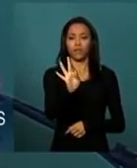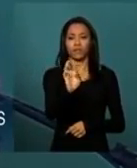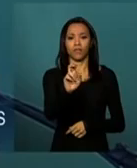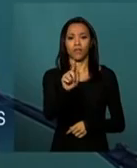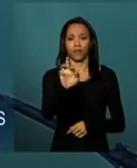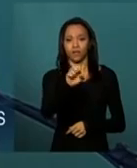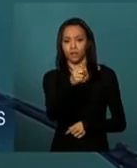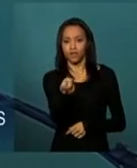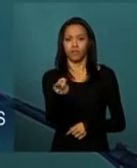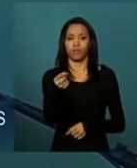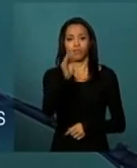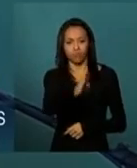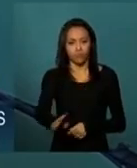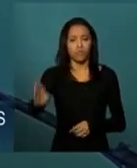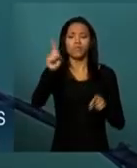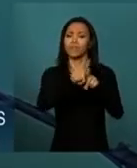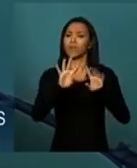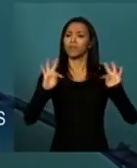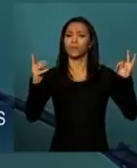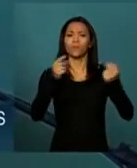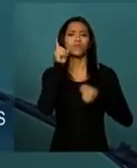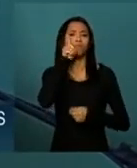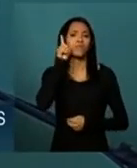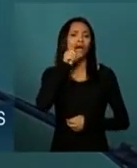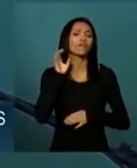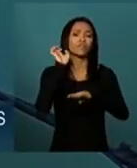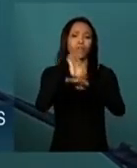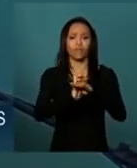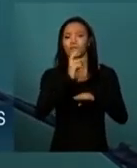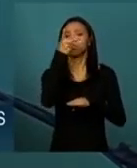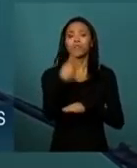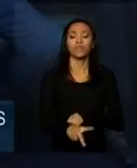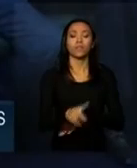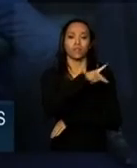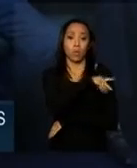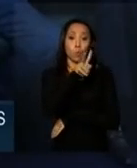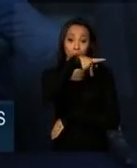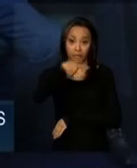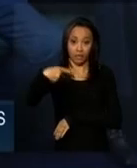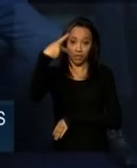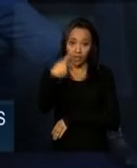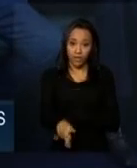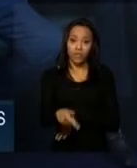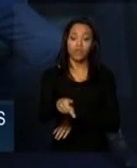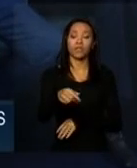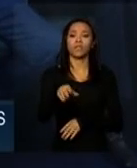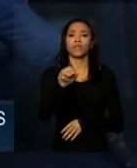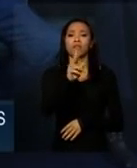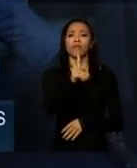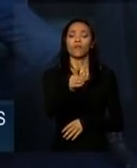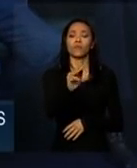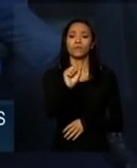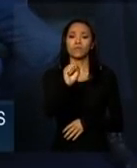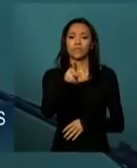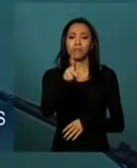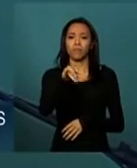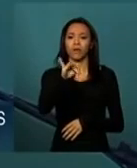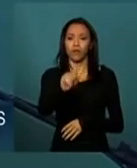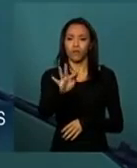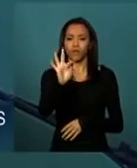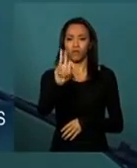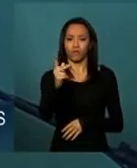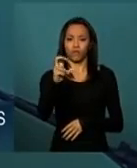saudar todos os deputados estaduais, saudando o presidente da Assembleia Legislativa, deputado Temístocles Sampaio Filho.